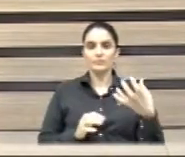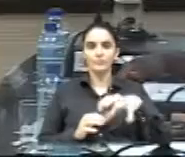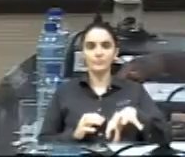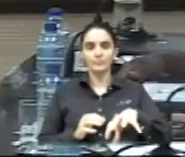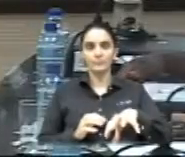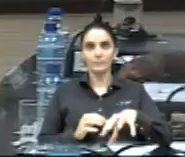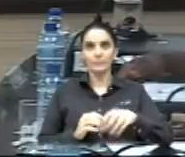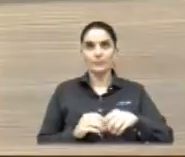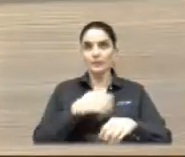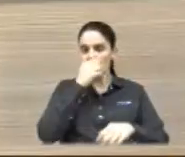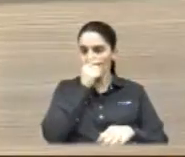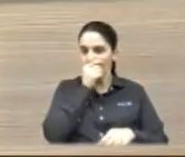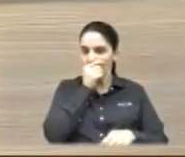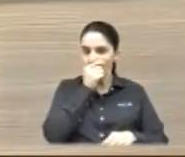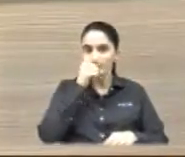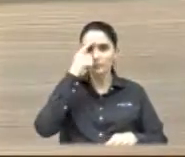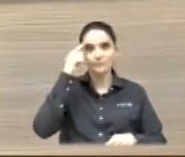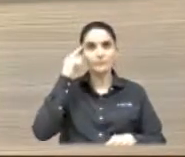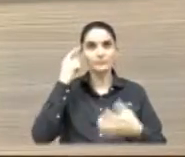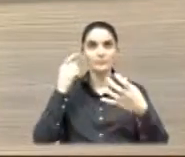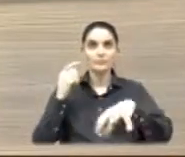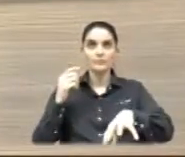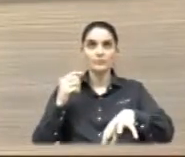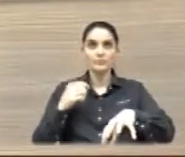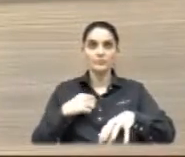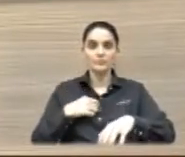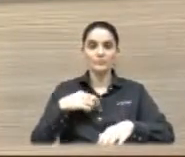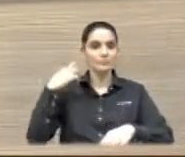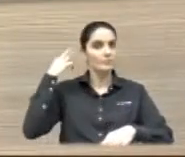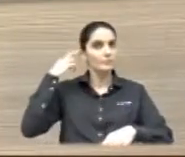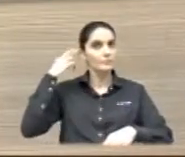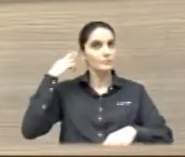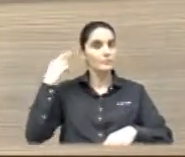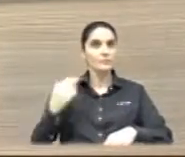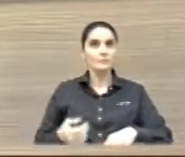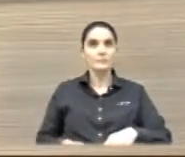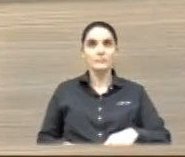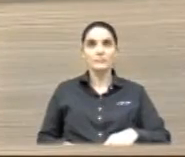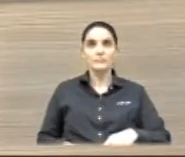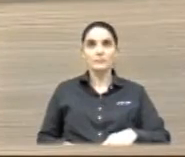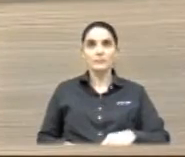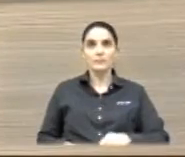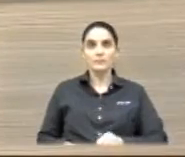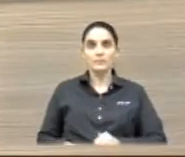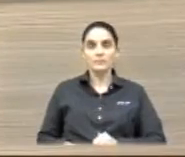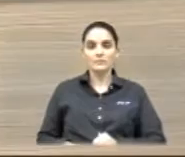Dispenso. Doutor Júlio. Dispenso. Ronei Costa Martins Silva.